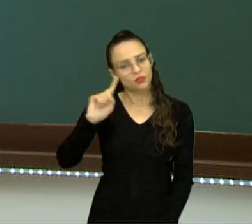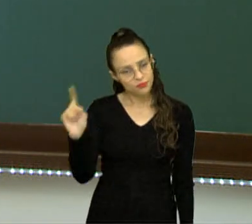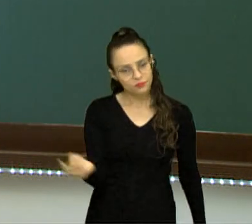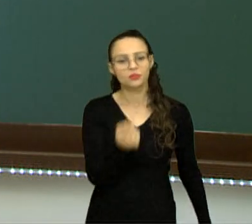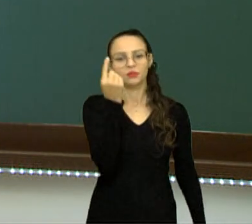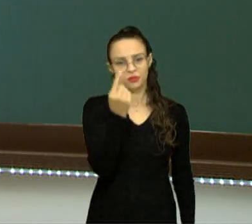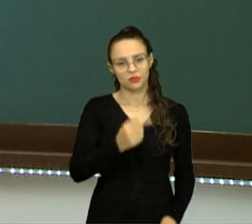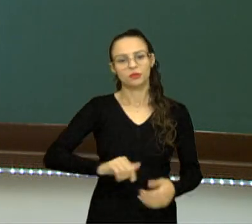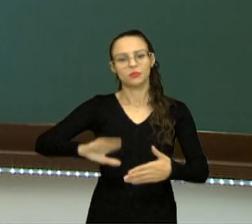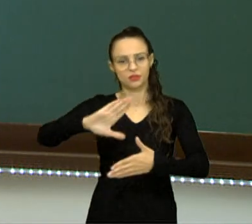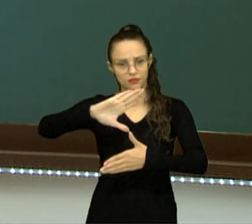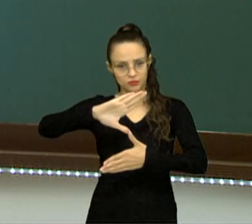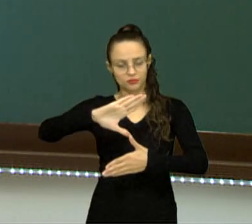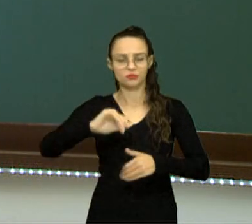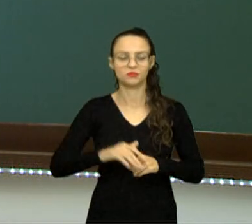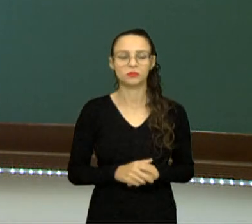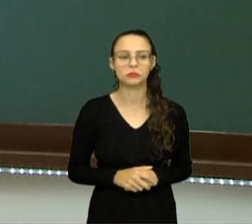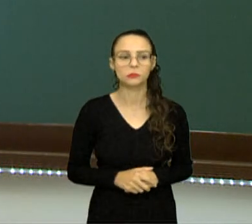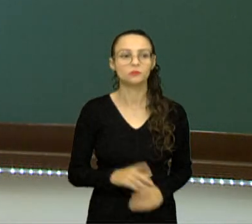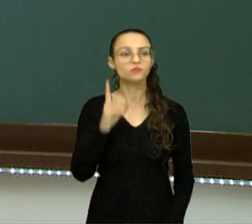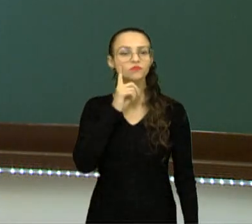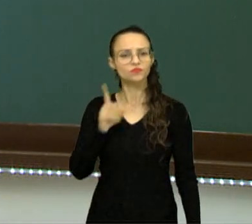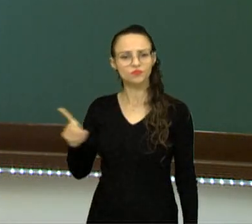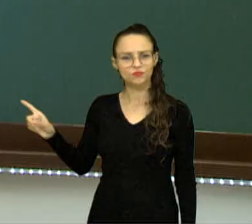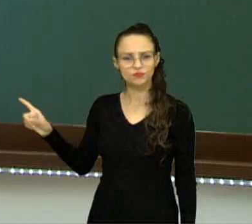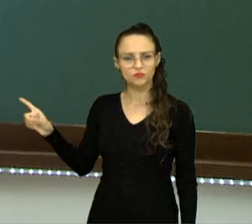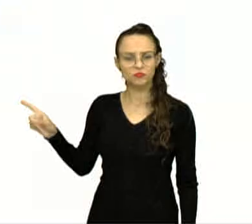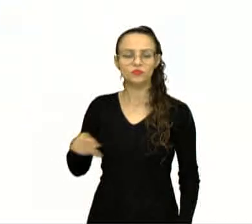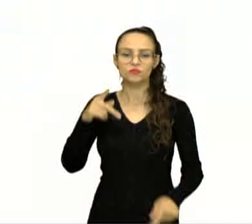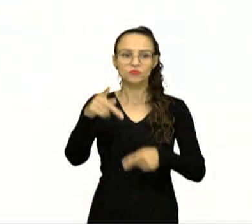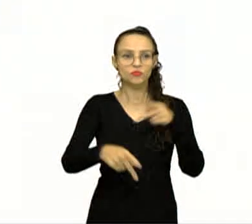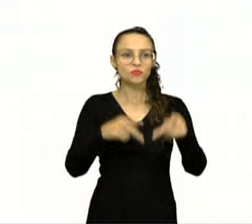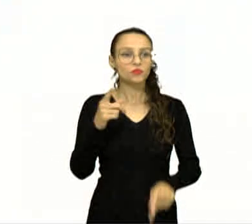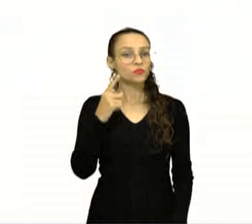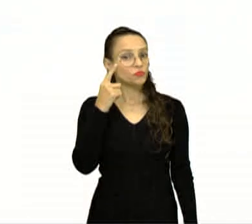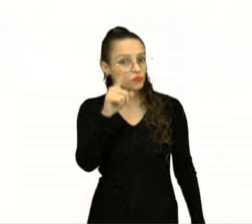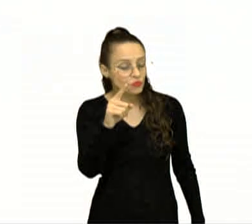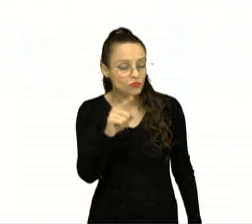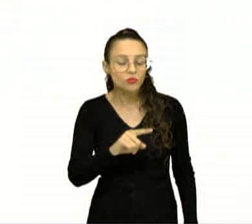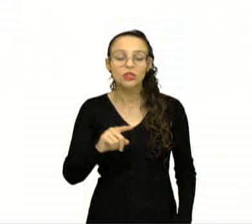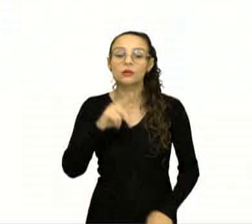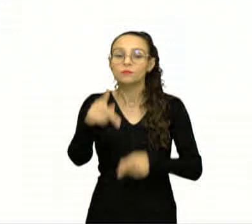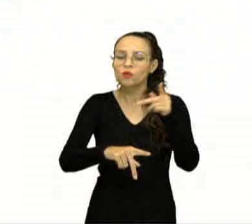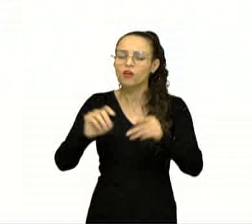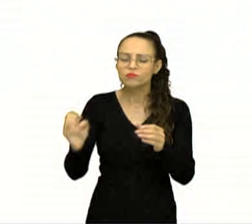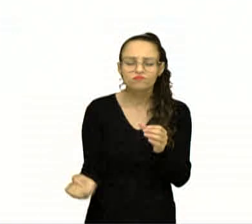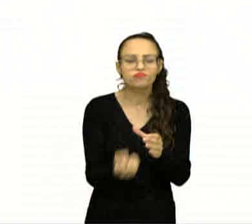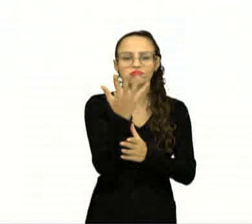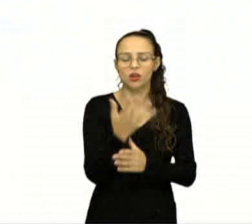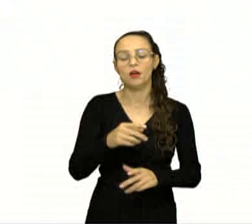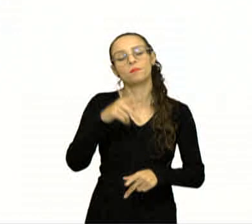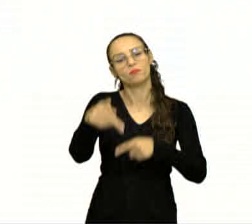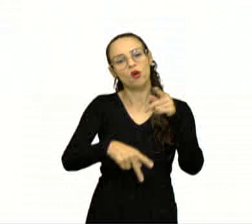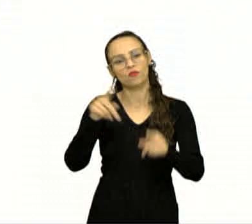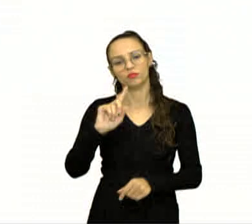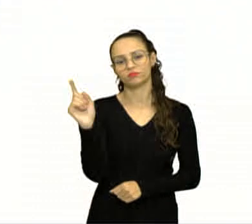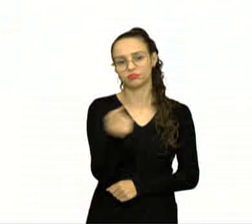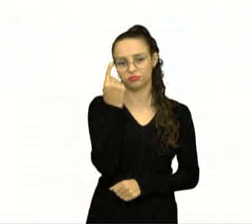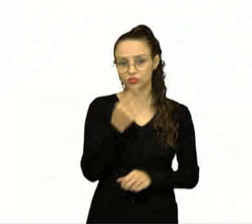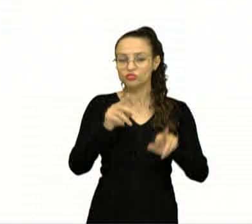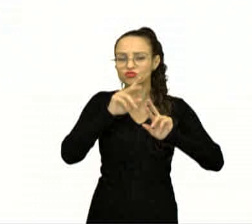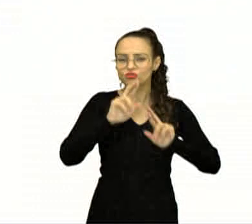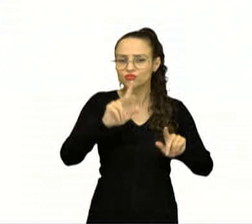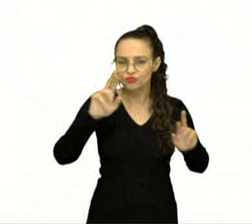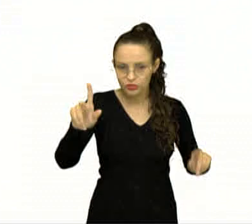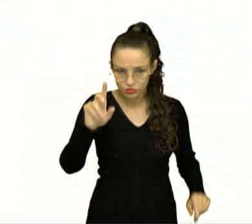nativos americanos. Olha lá, os povos originários americanos também são diferentes entre si, não só